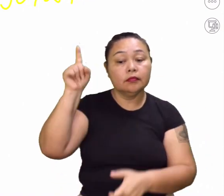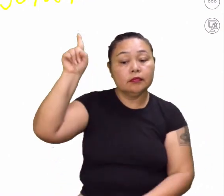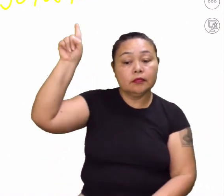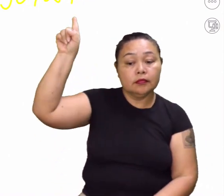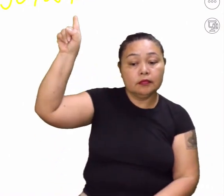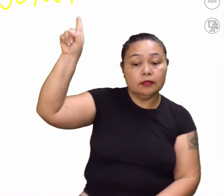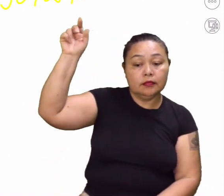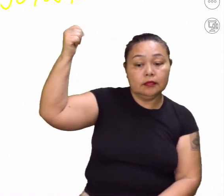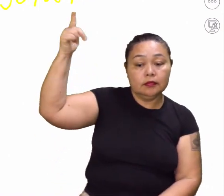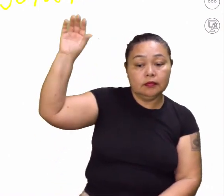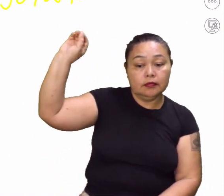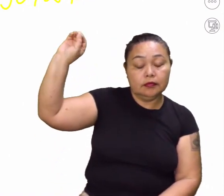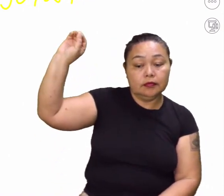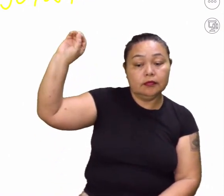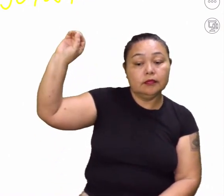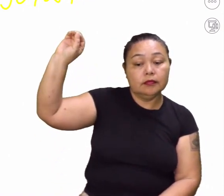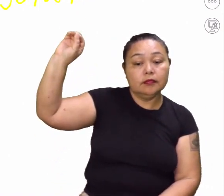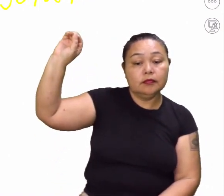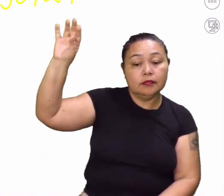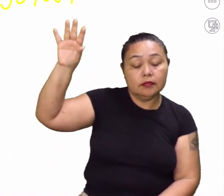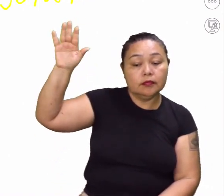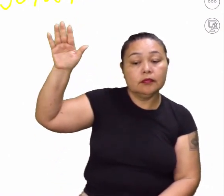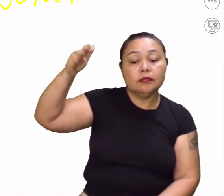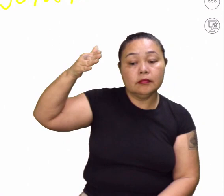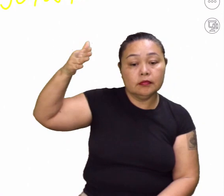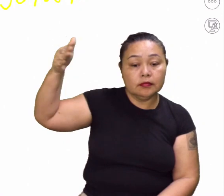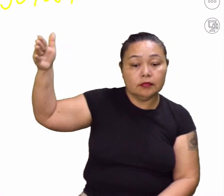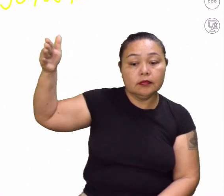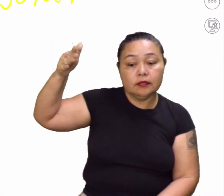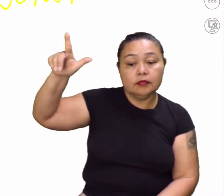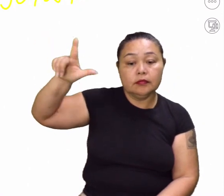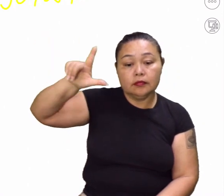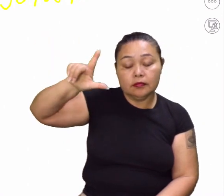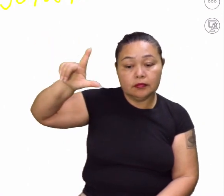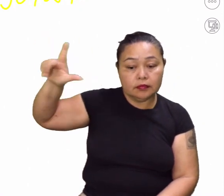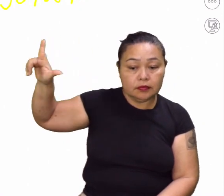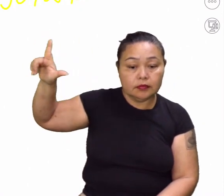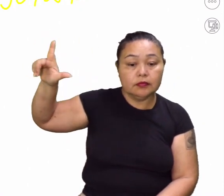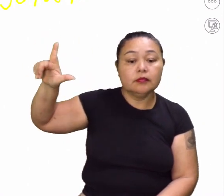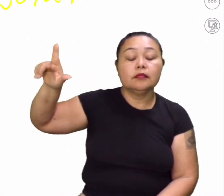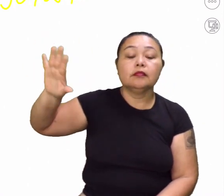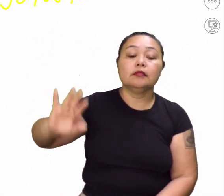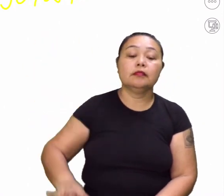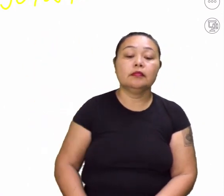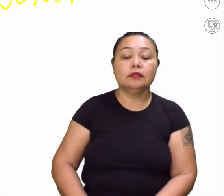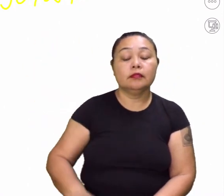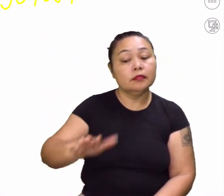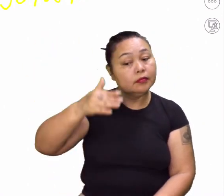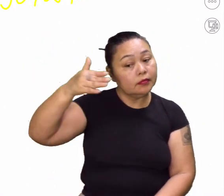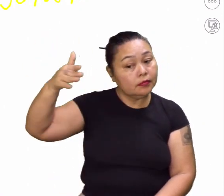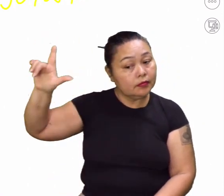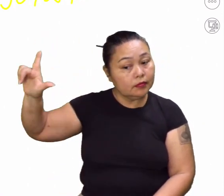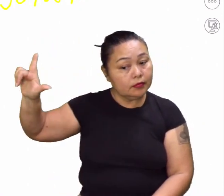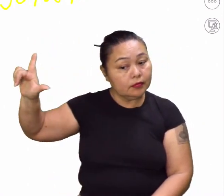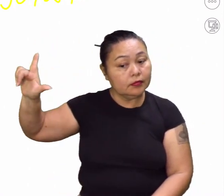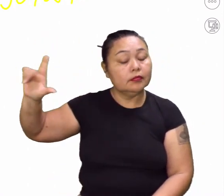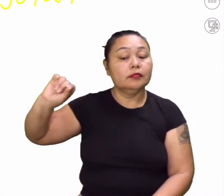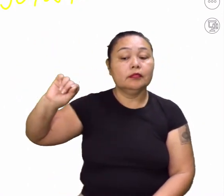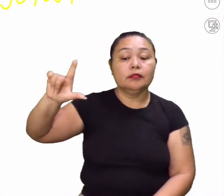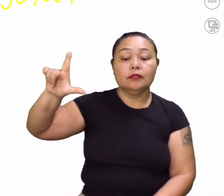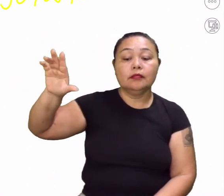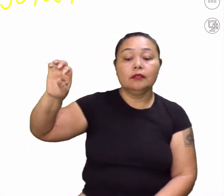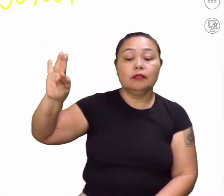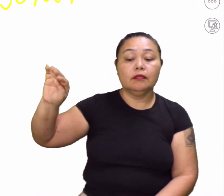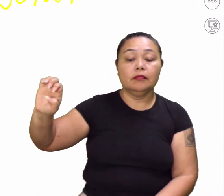ó, em 120 graus. Tudo que está à direita aqui vai ser leste, né? Aqui nesse horário aqui de 120 graus